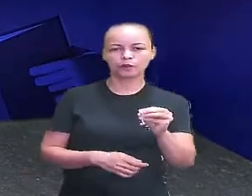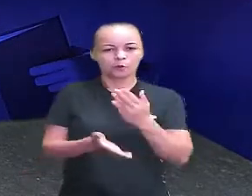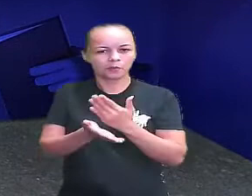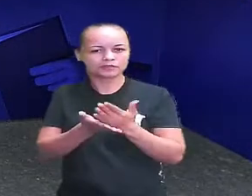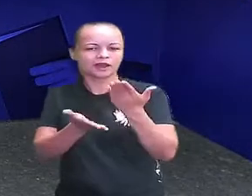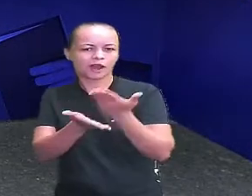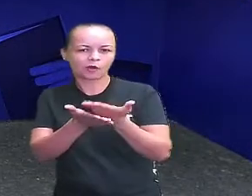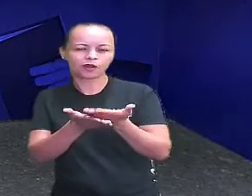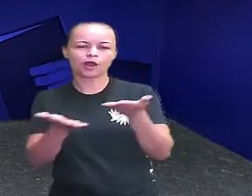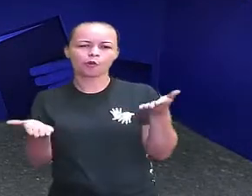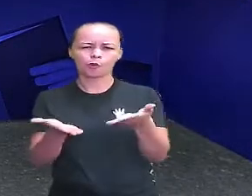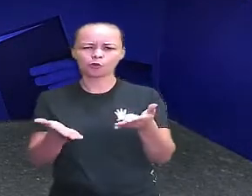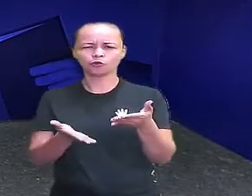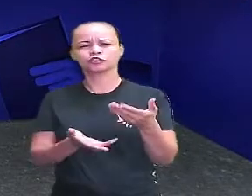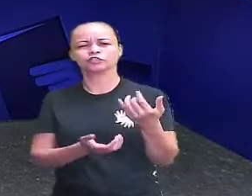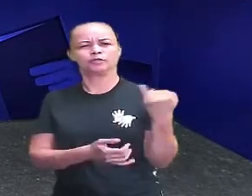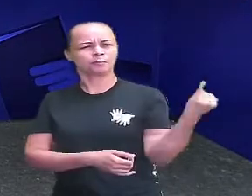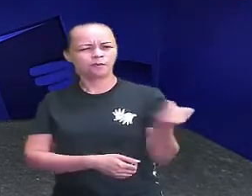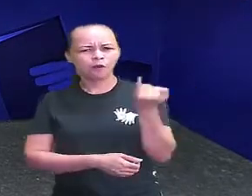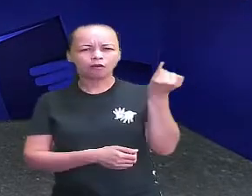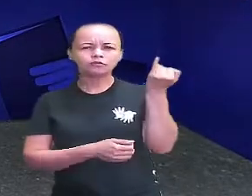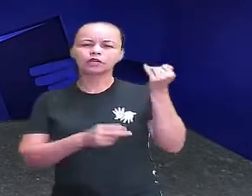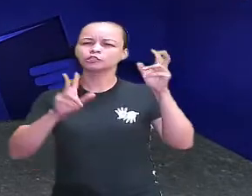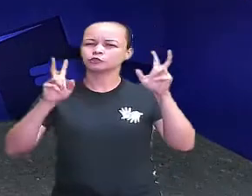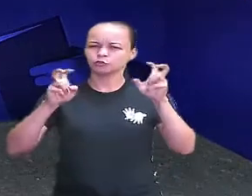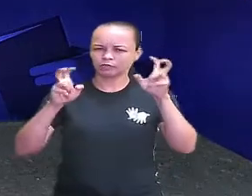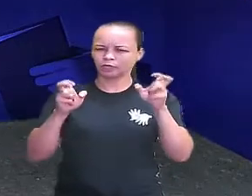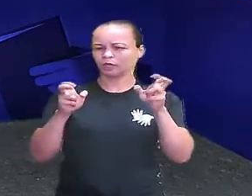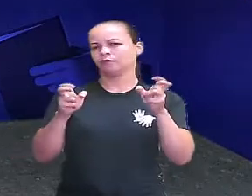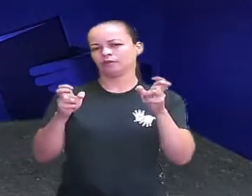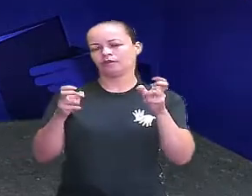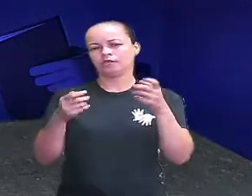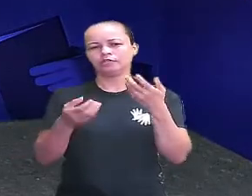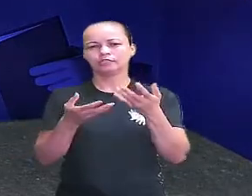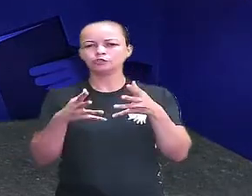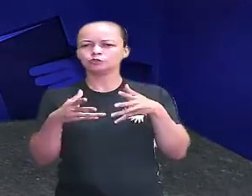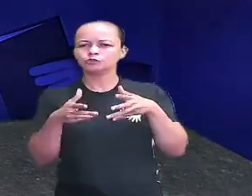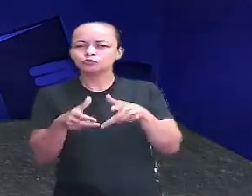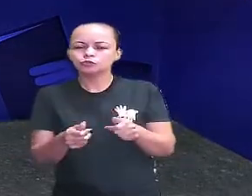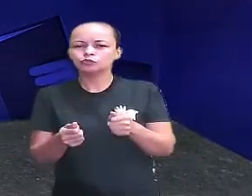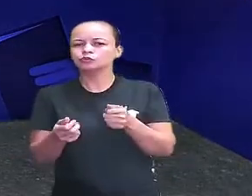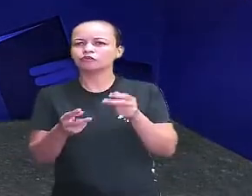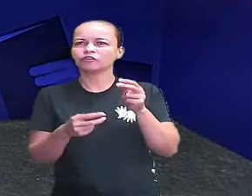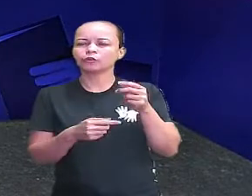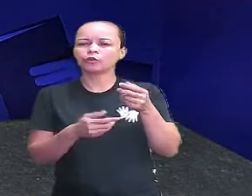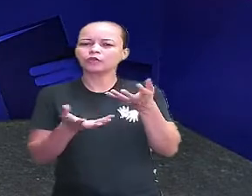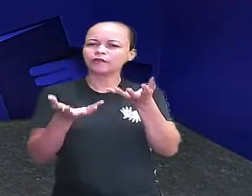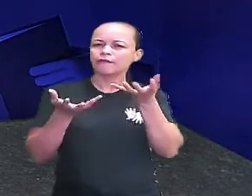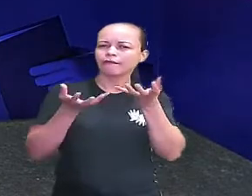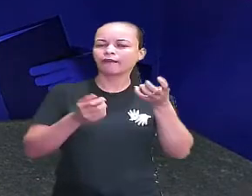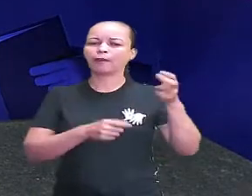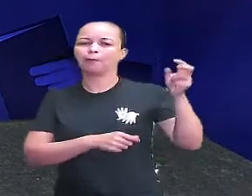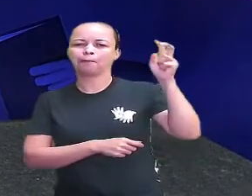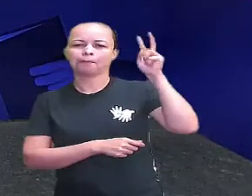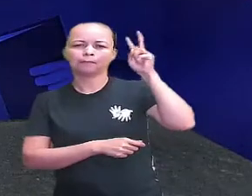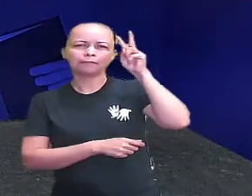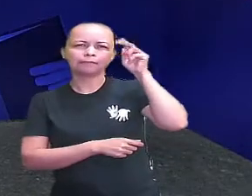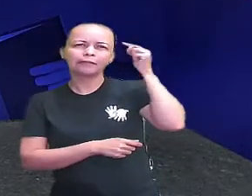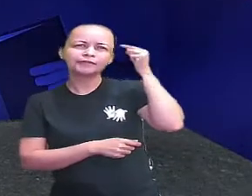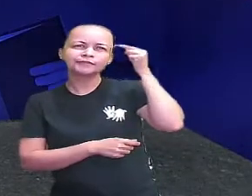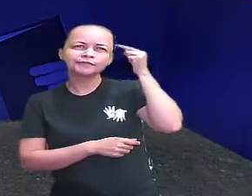ser muito importante, um tema que tem tudo a ver quando a gente quer pensar em coisas que